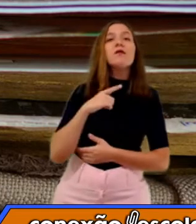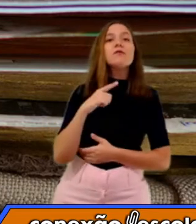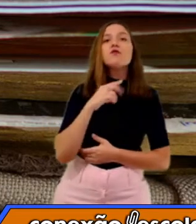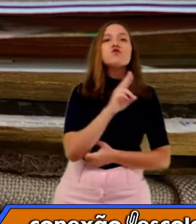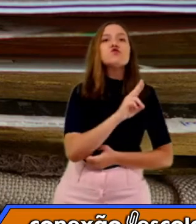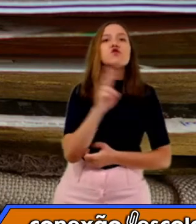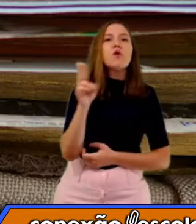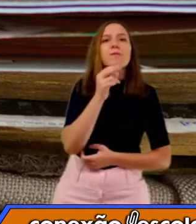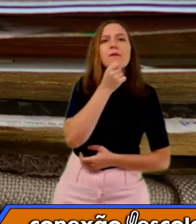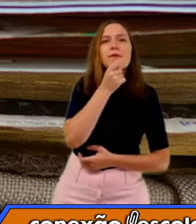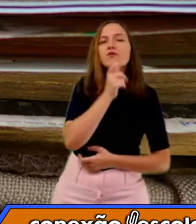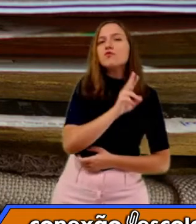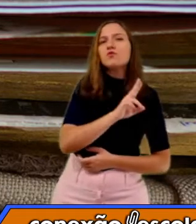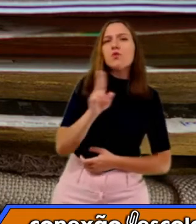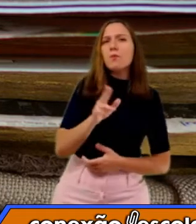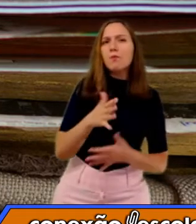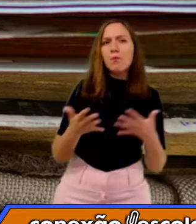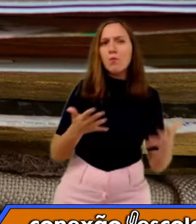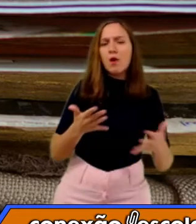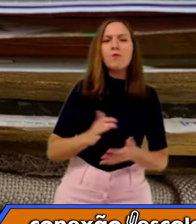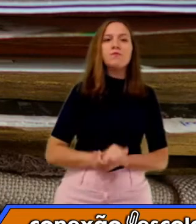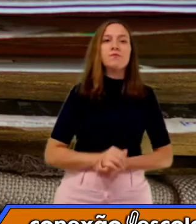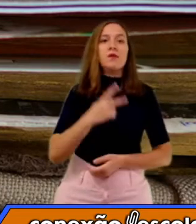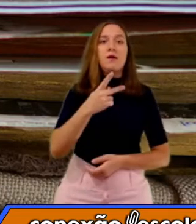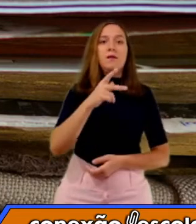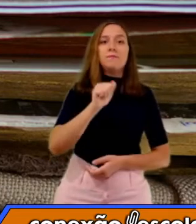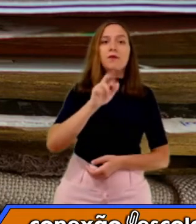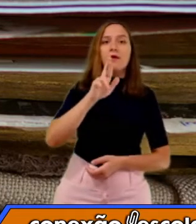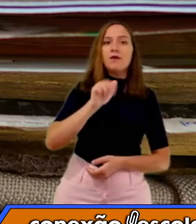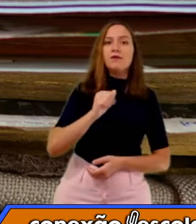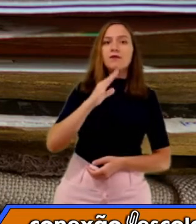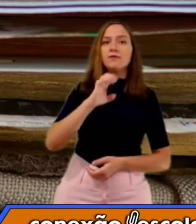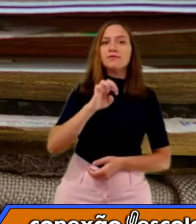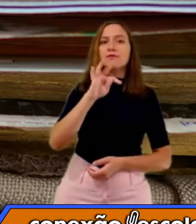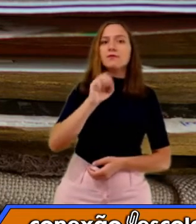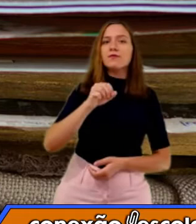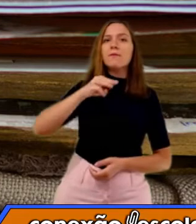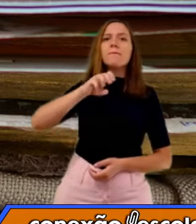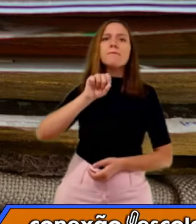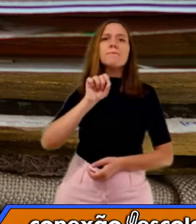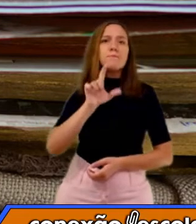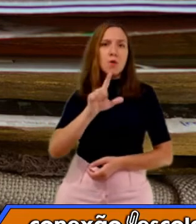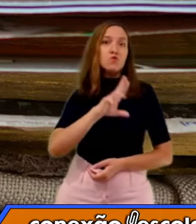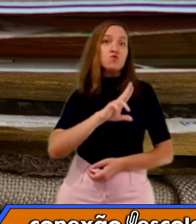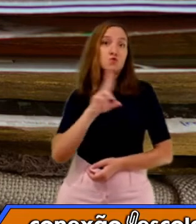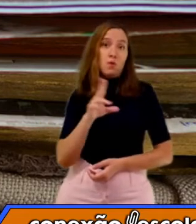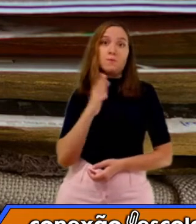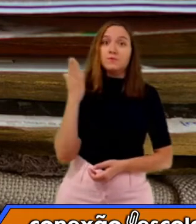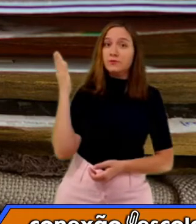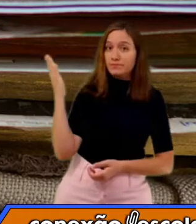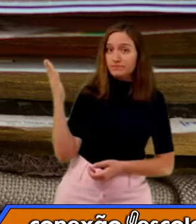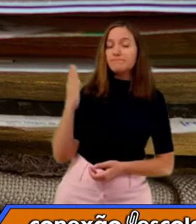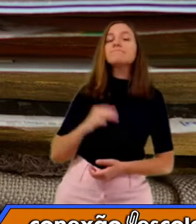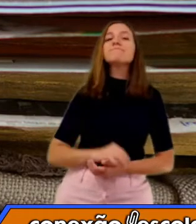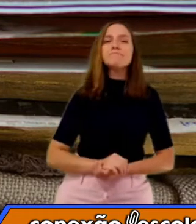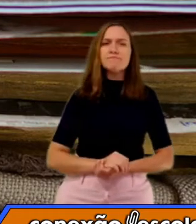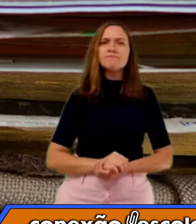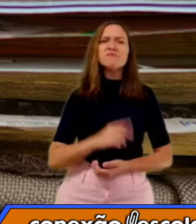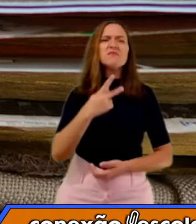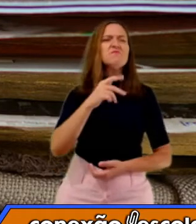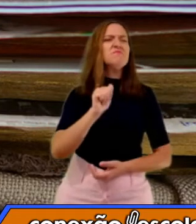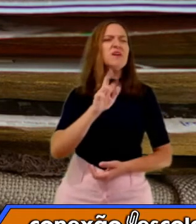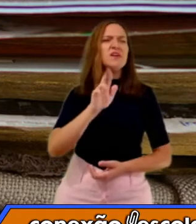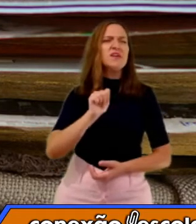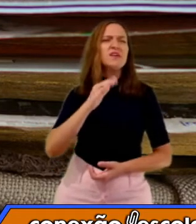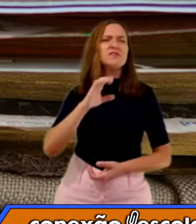da medicação. No caso aqui, um paracetamol. O que o paracetamol vai